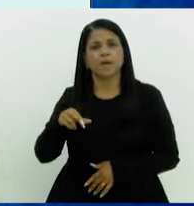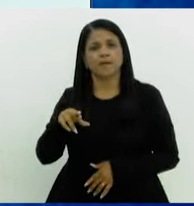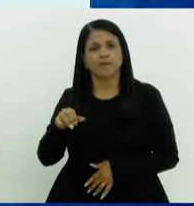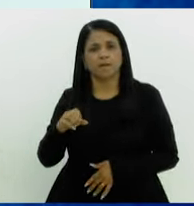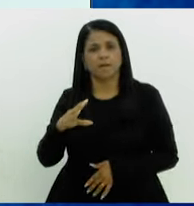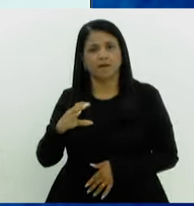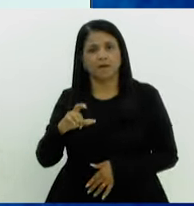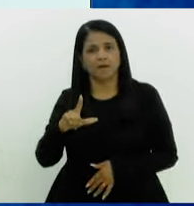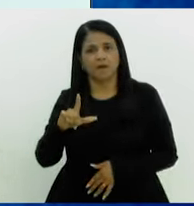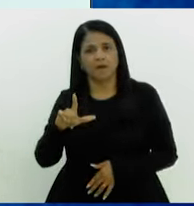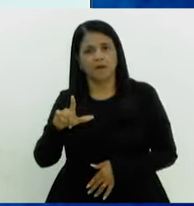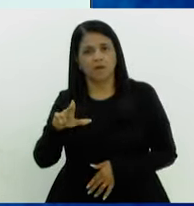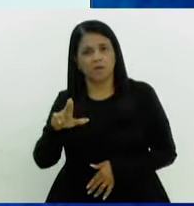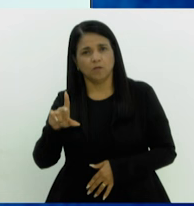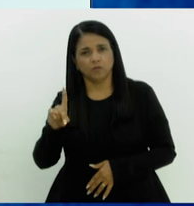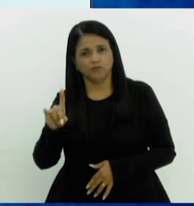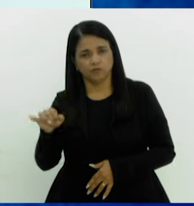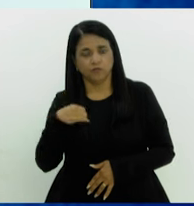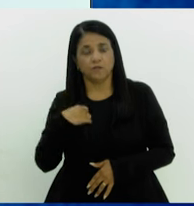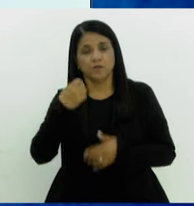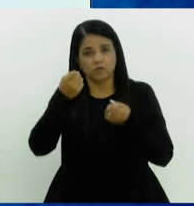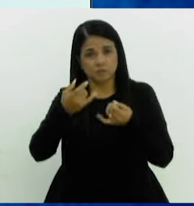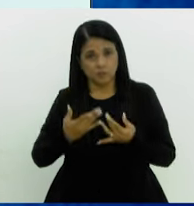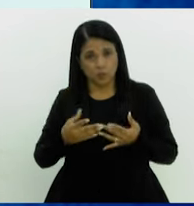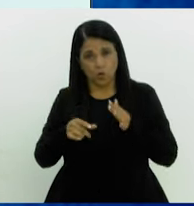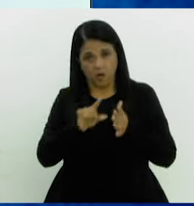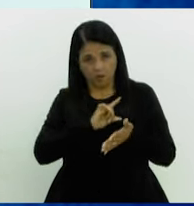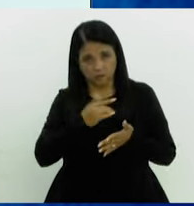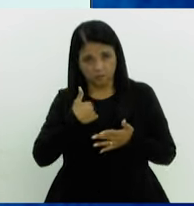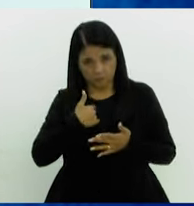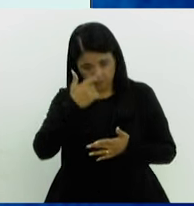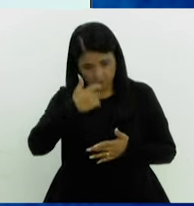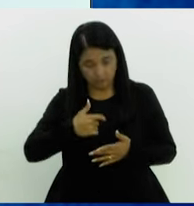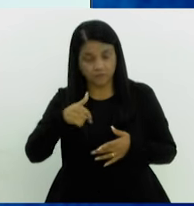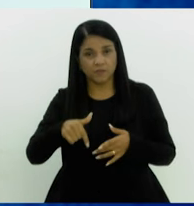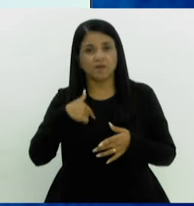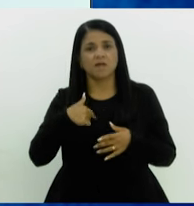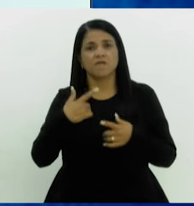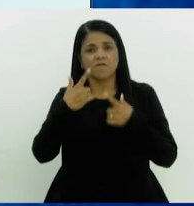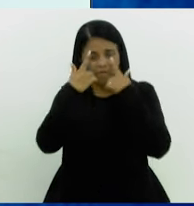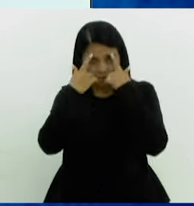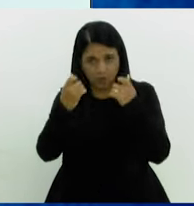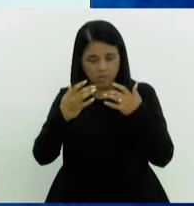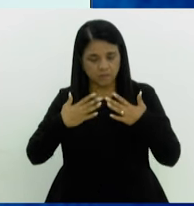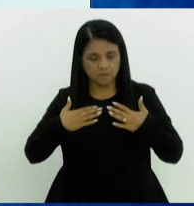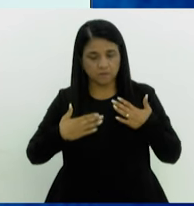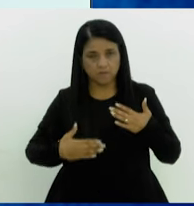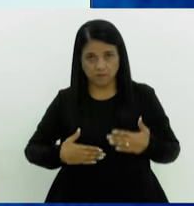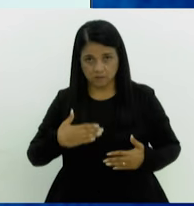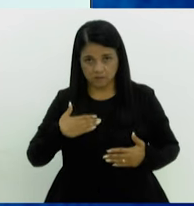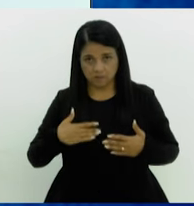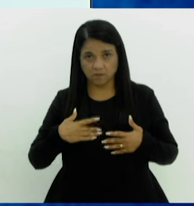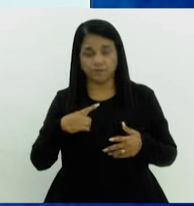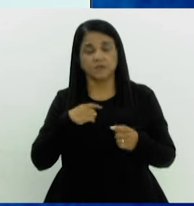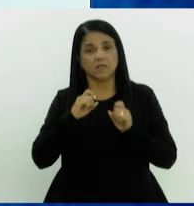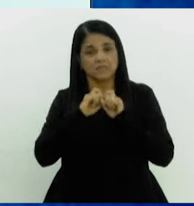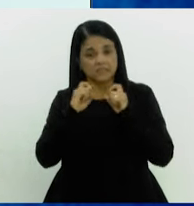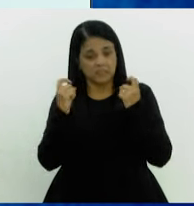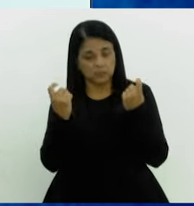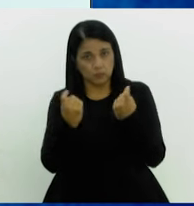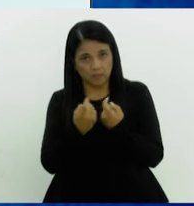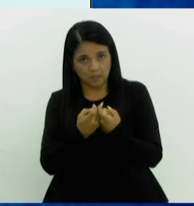el acabam sofrendo a violência Na aparência física na